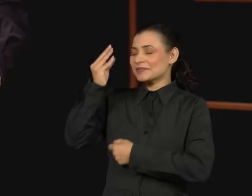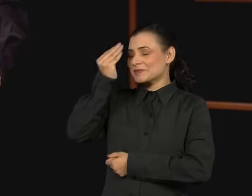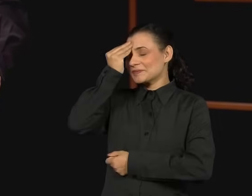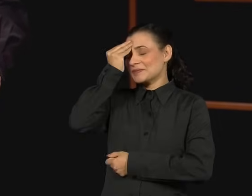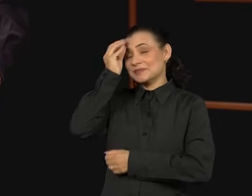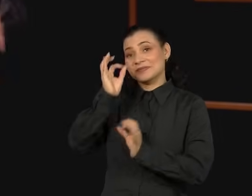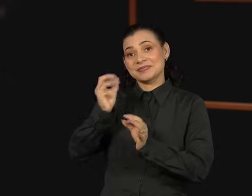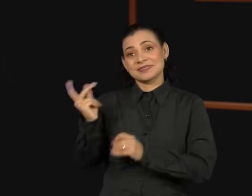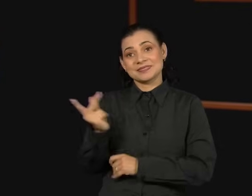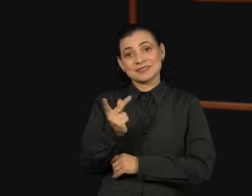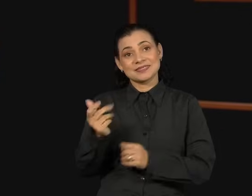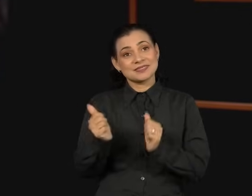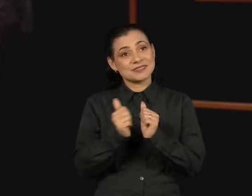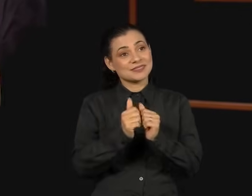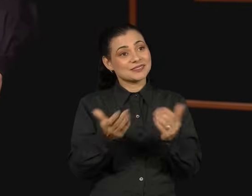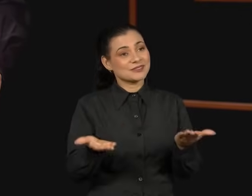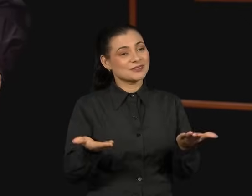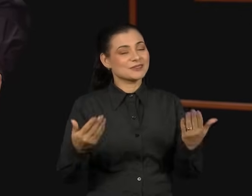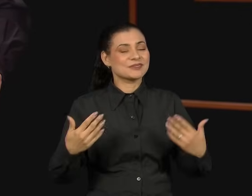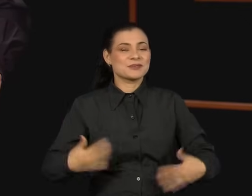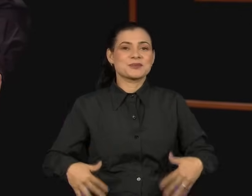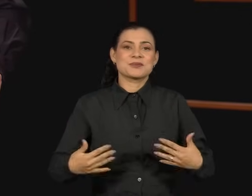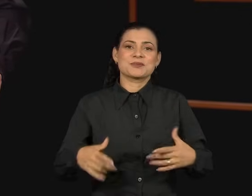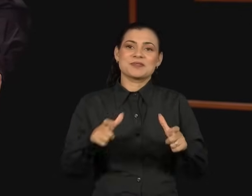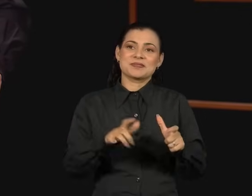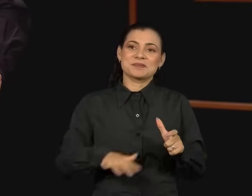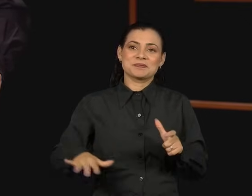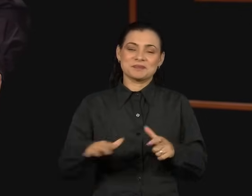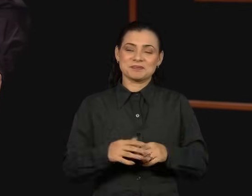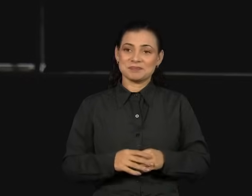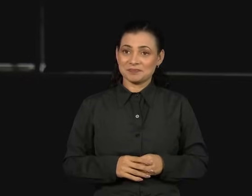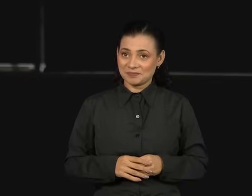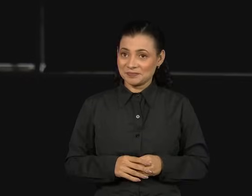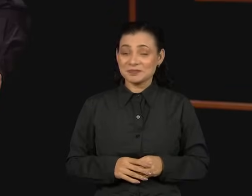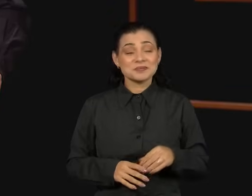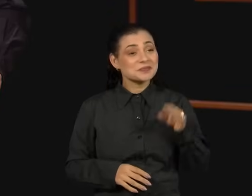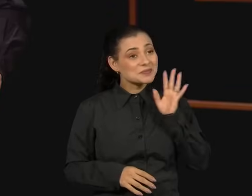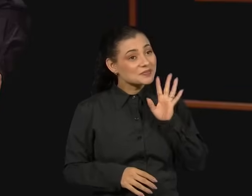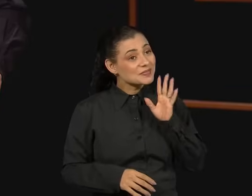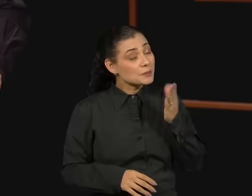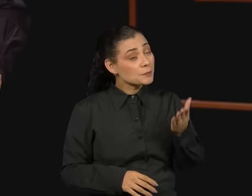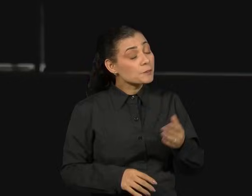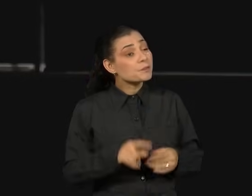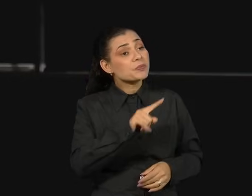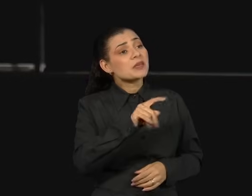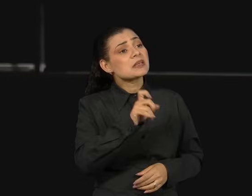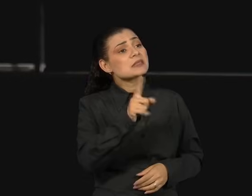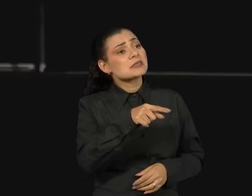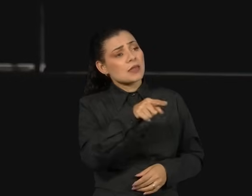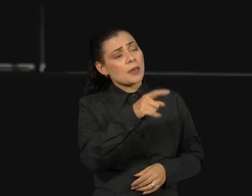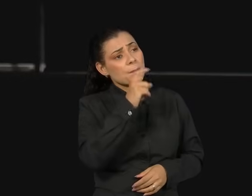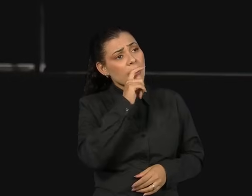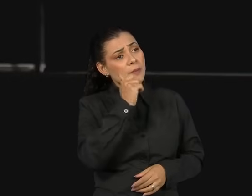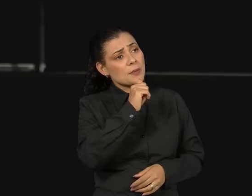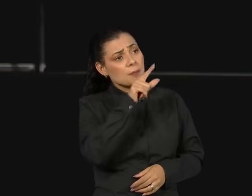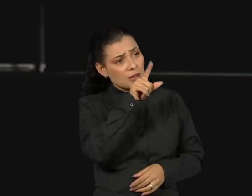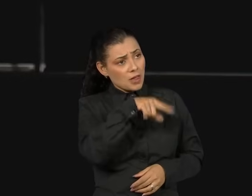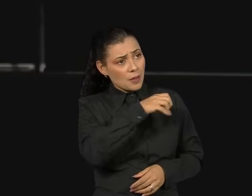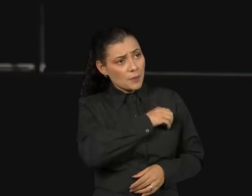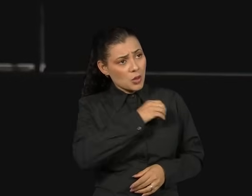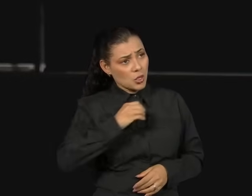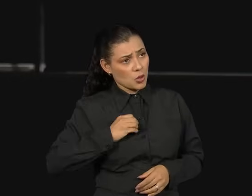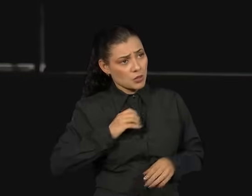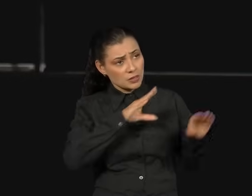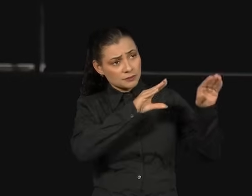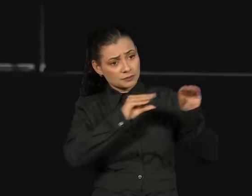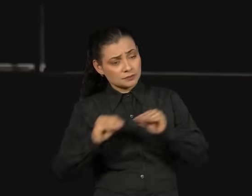com vocês e com esse espaço. Que bacana. Zé, seus pais eram poloneses que imigraram